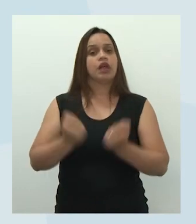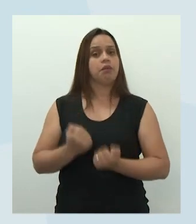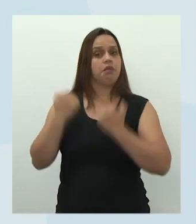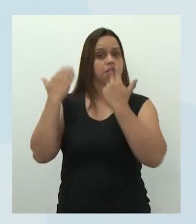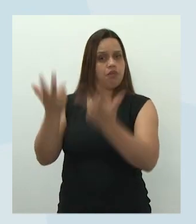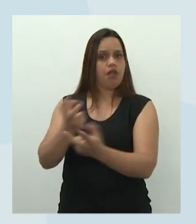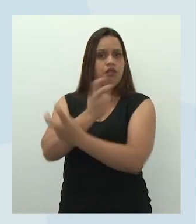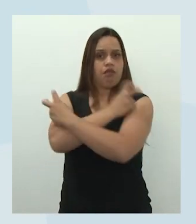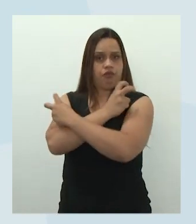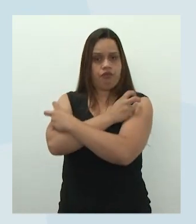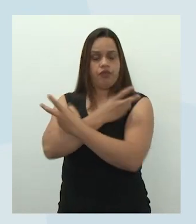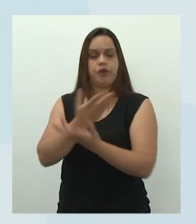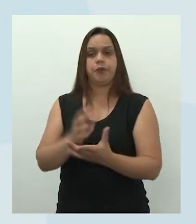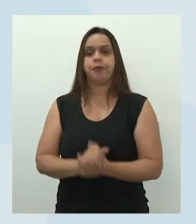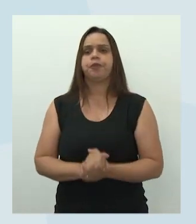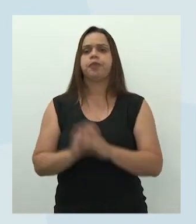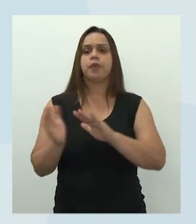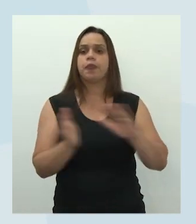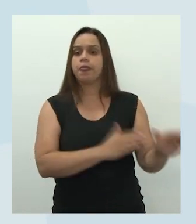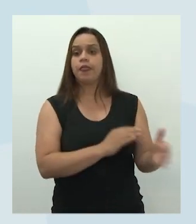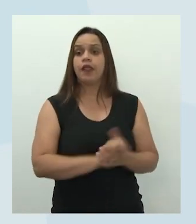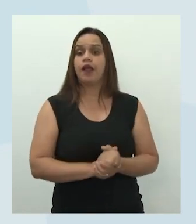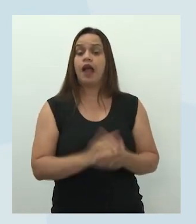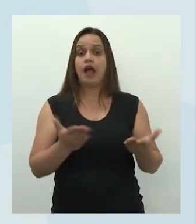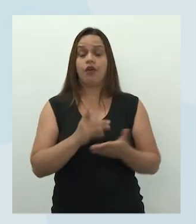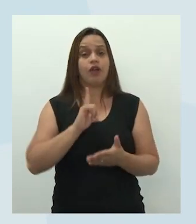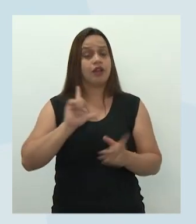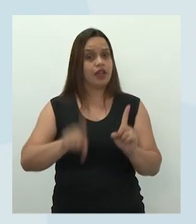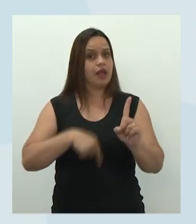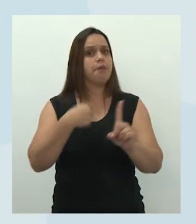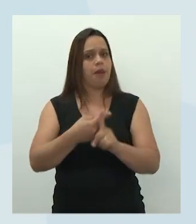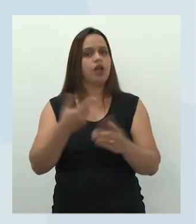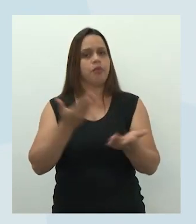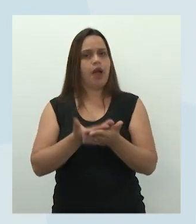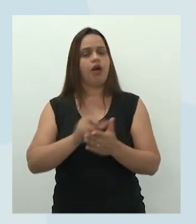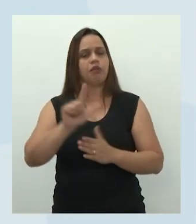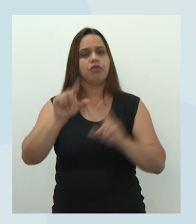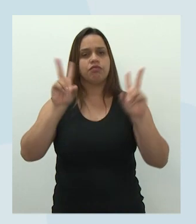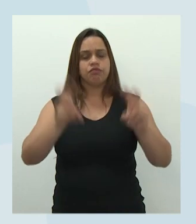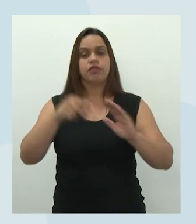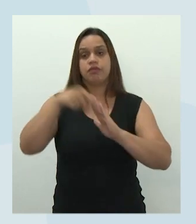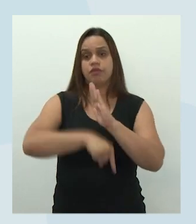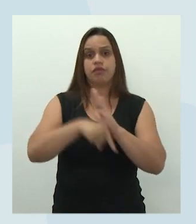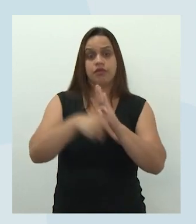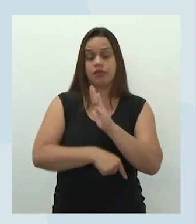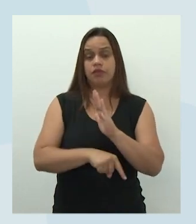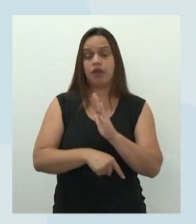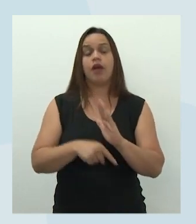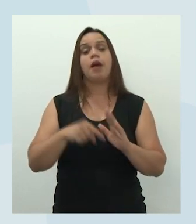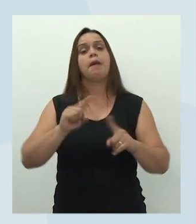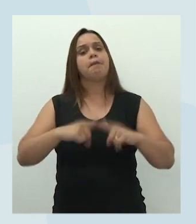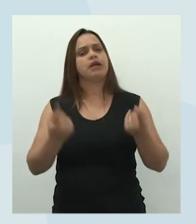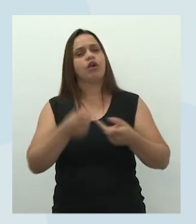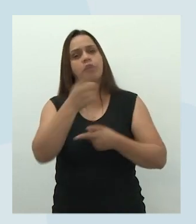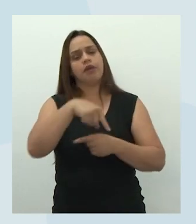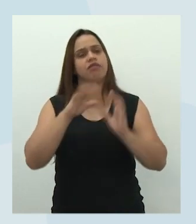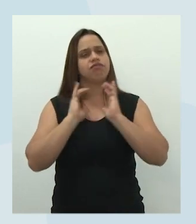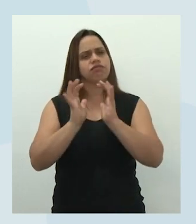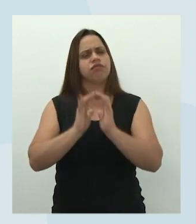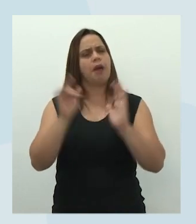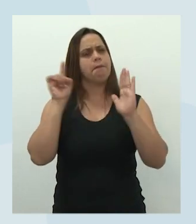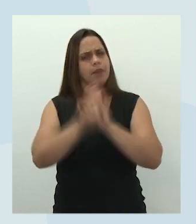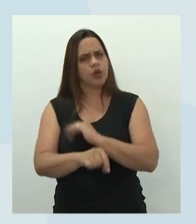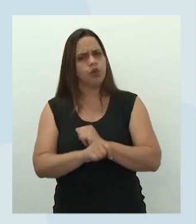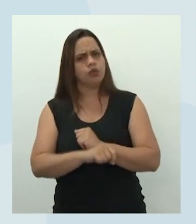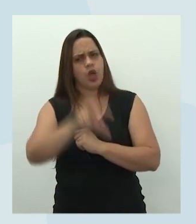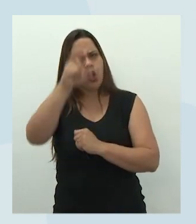aí do Egito, né? Temos uma outra aula onde a gente vai se aprofundar, mas fica aí a reflexão para vocês. O